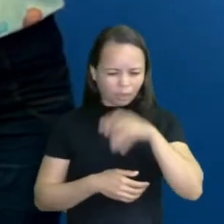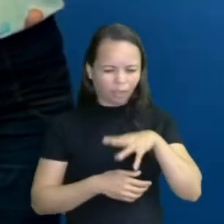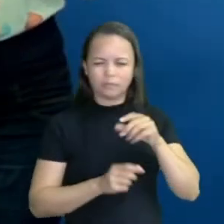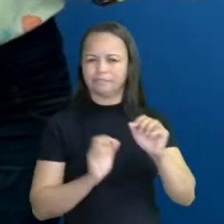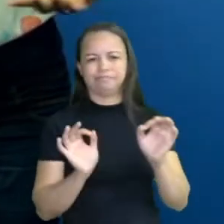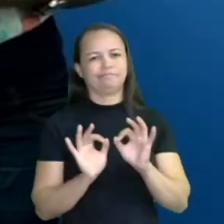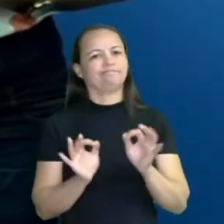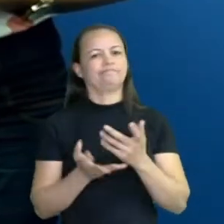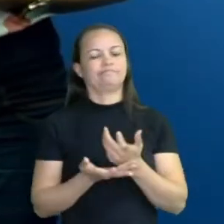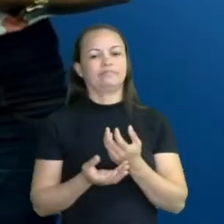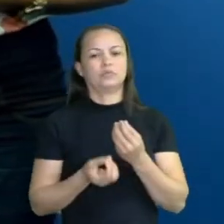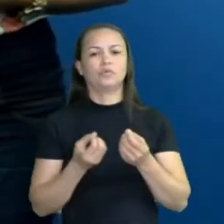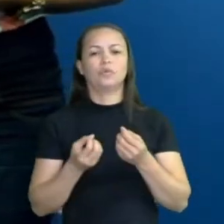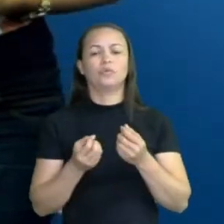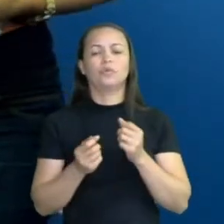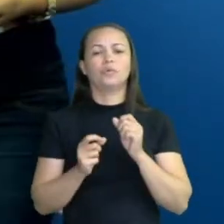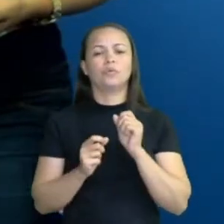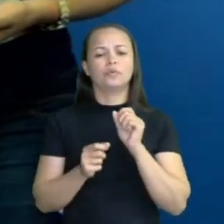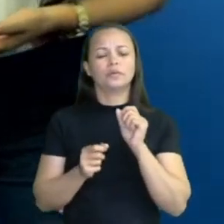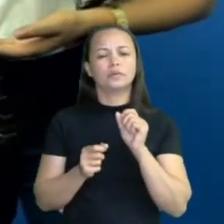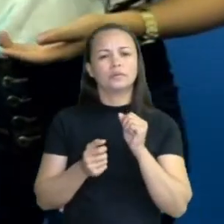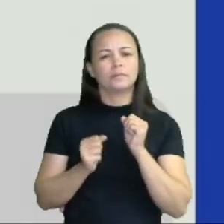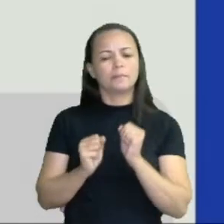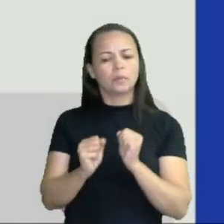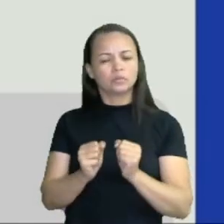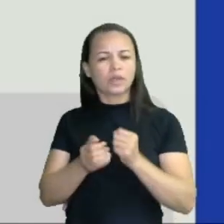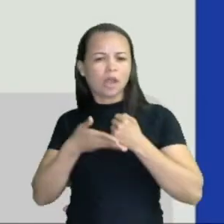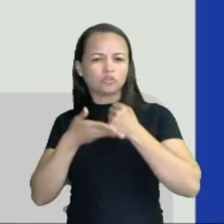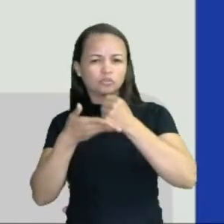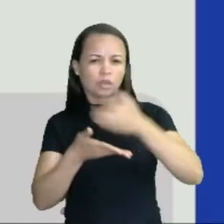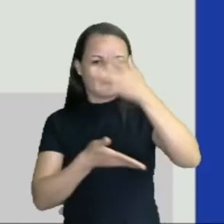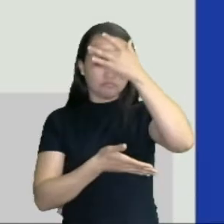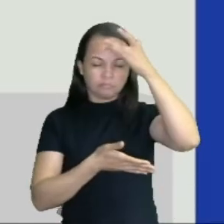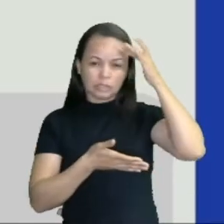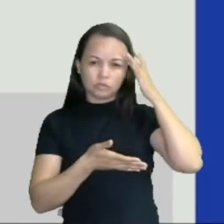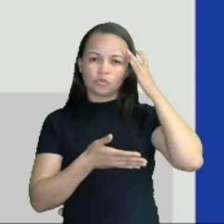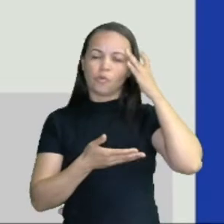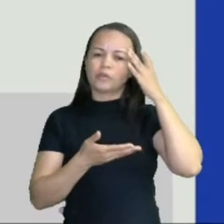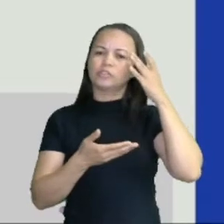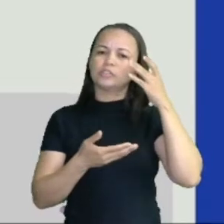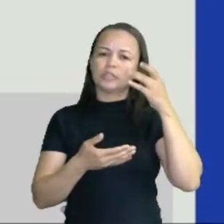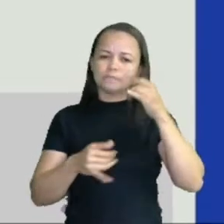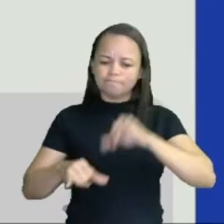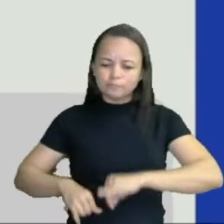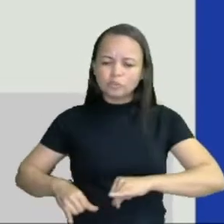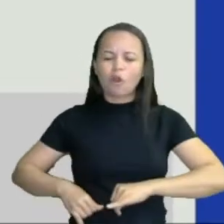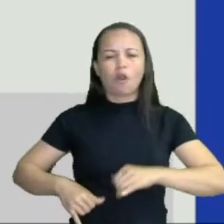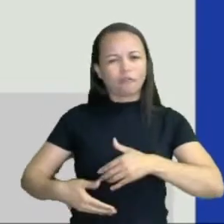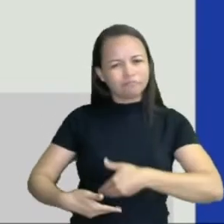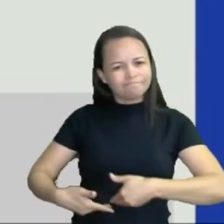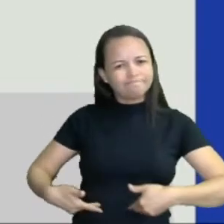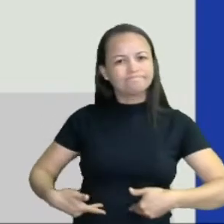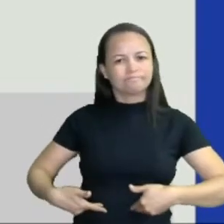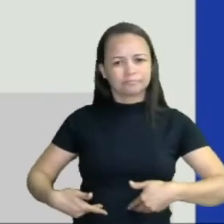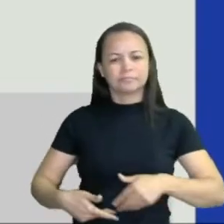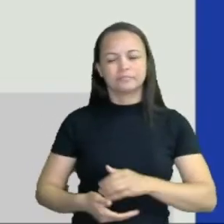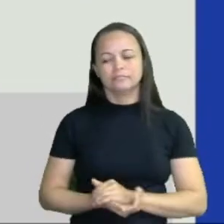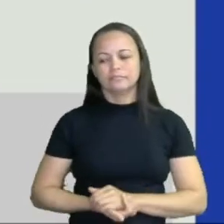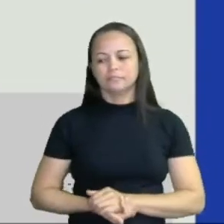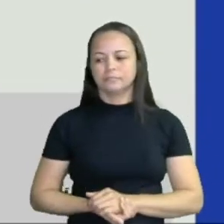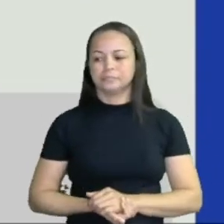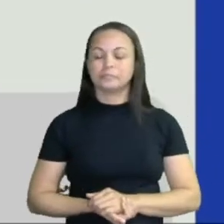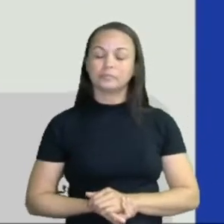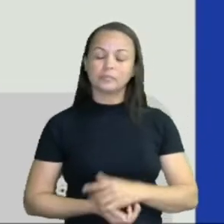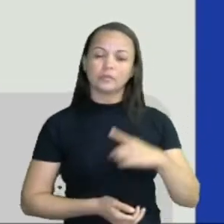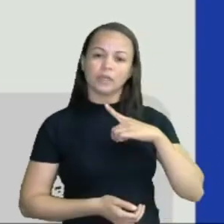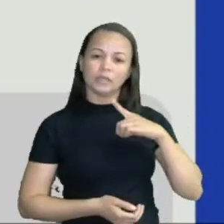fazendo para ajudar essas pessoas também que estão passando fome? Então, pensando nisso, trouxe aqui outro